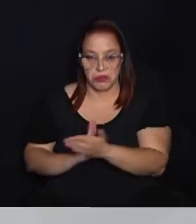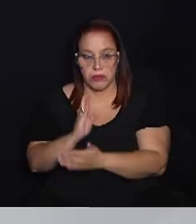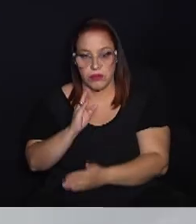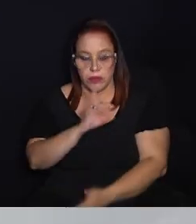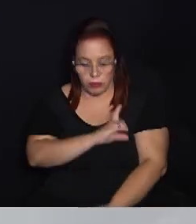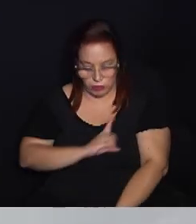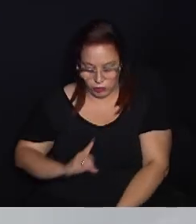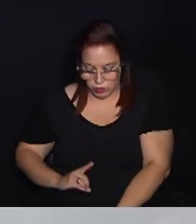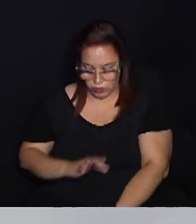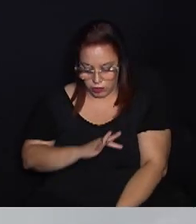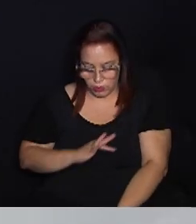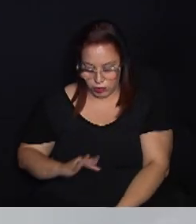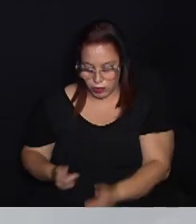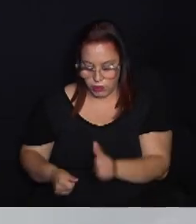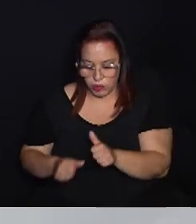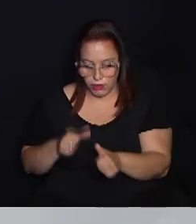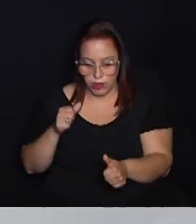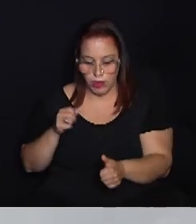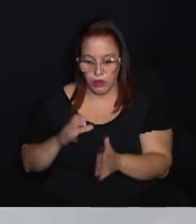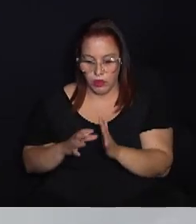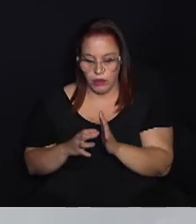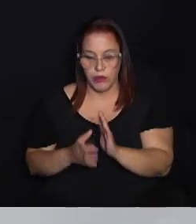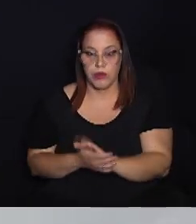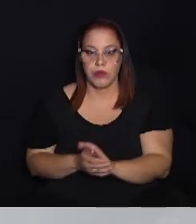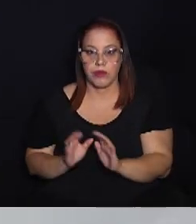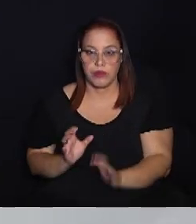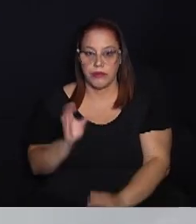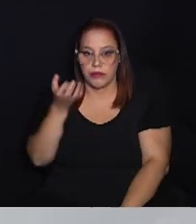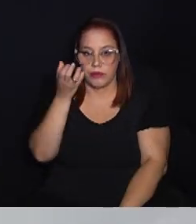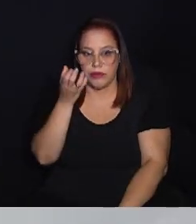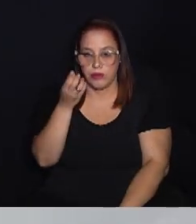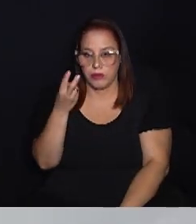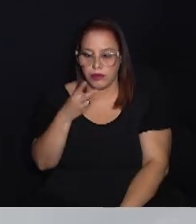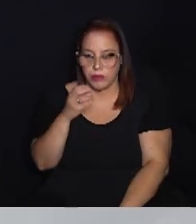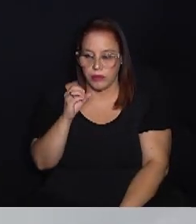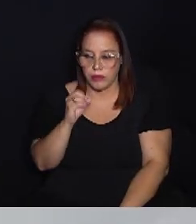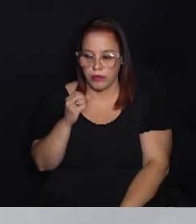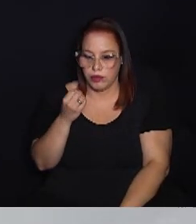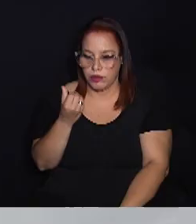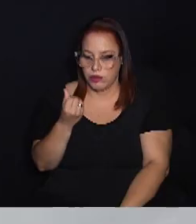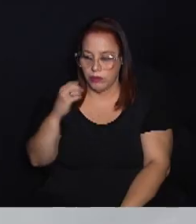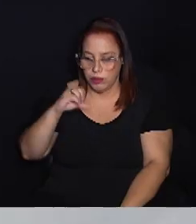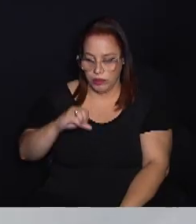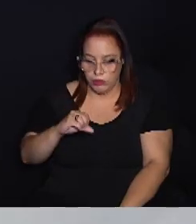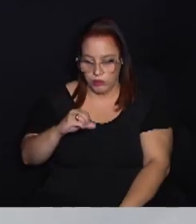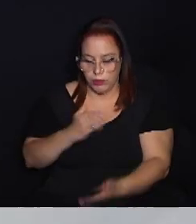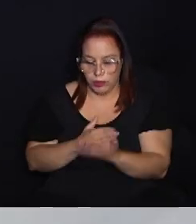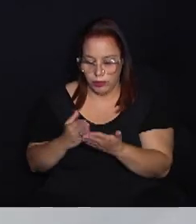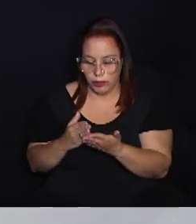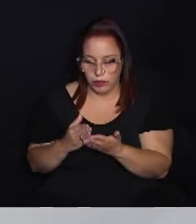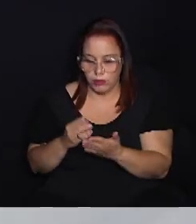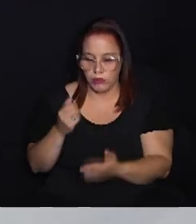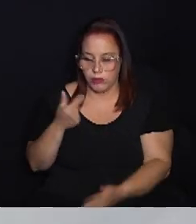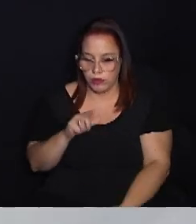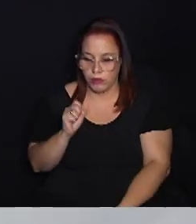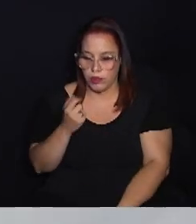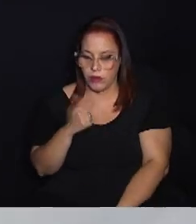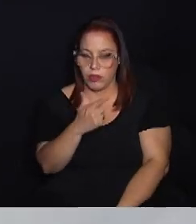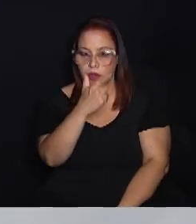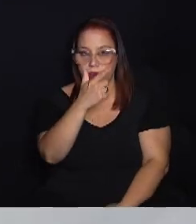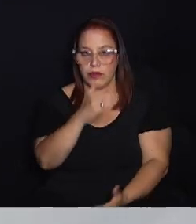8.789 votos foi eleito como Deputado o primeiro mandato ocorreu entre